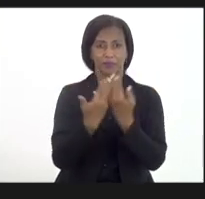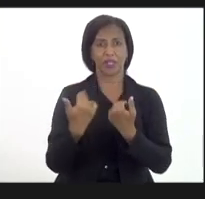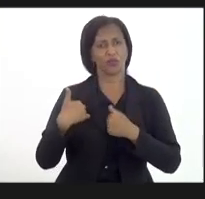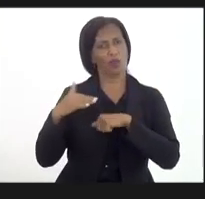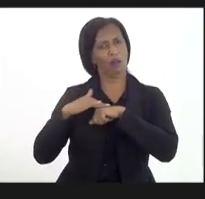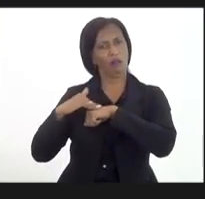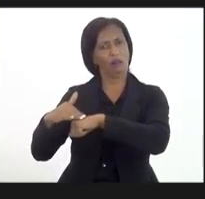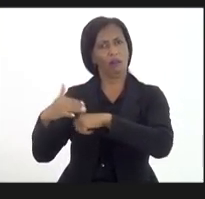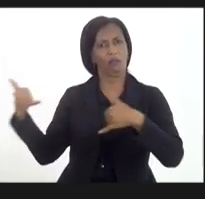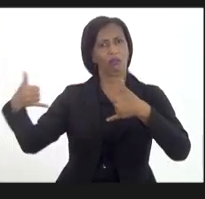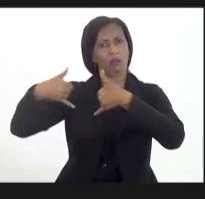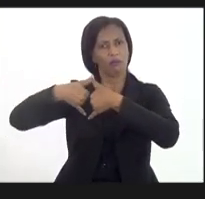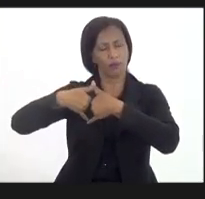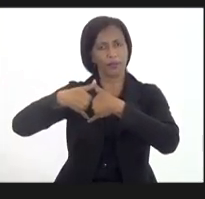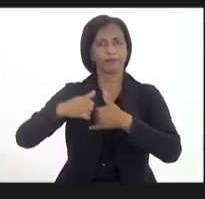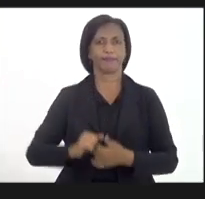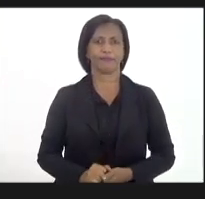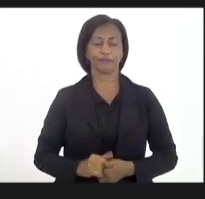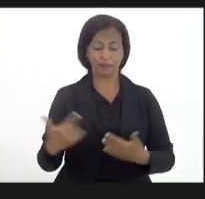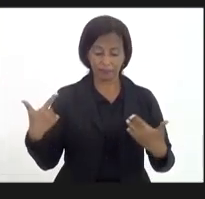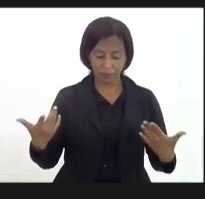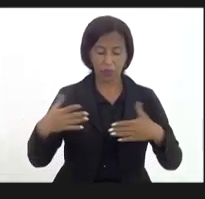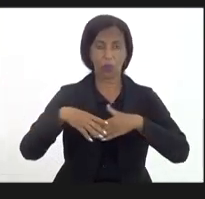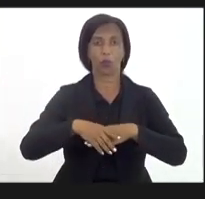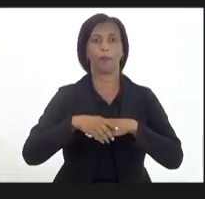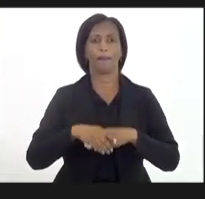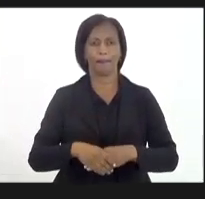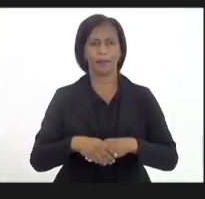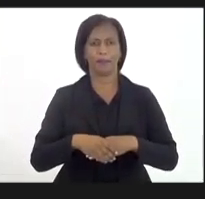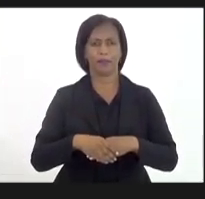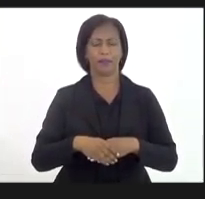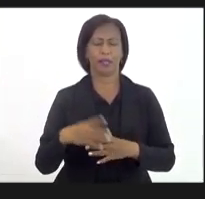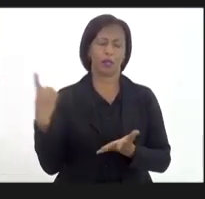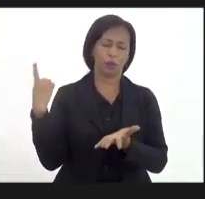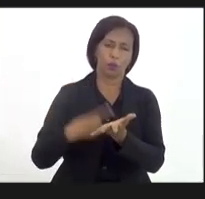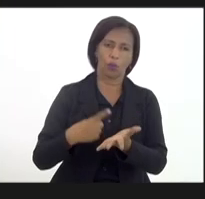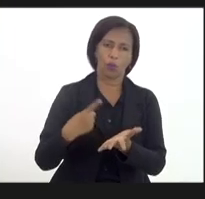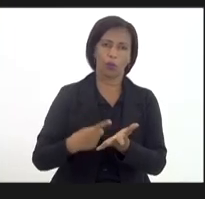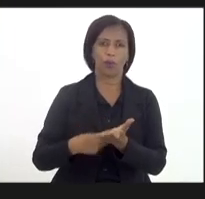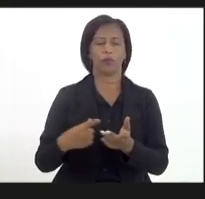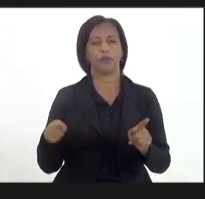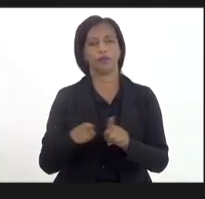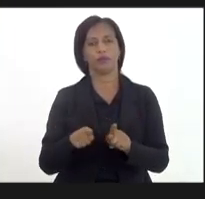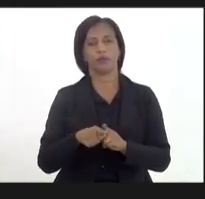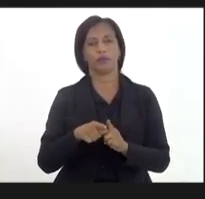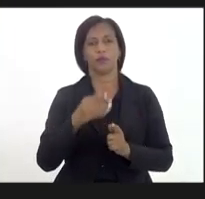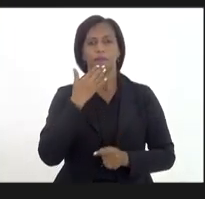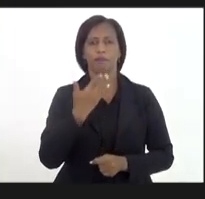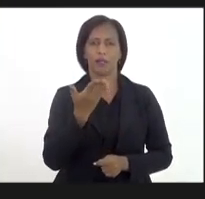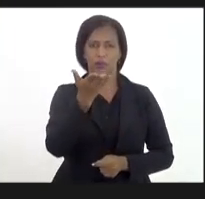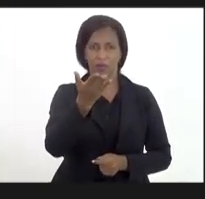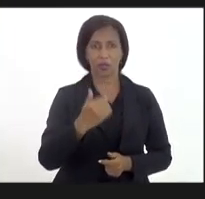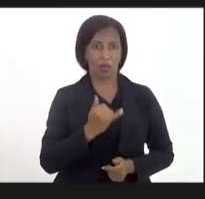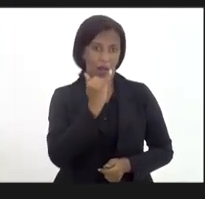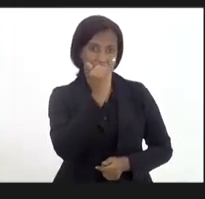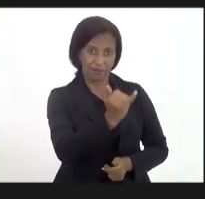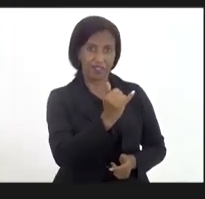Coronel Figueiredo pelo telefone e cumprimentei aqui externos compromisso pelo meus comprimentos também pensa que a senhora transmitida